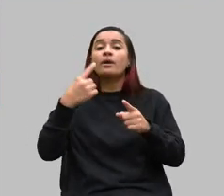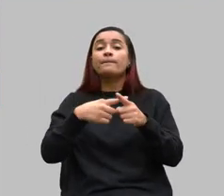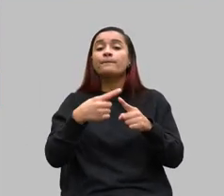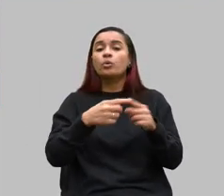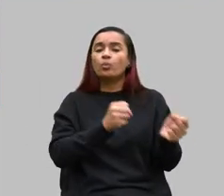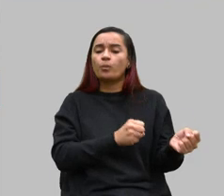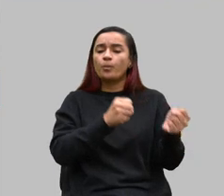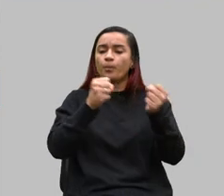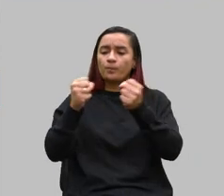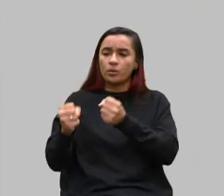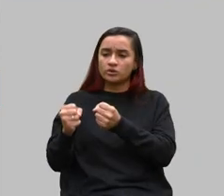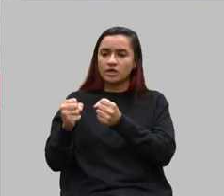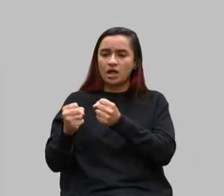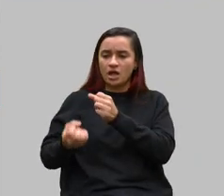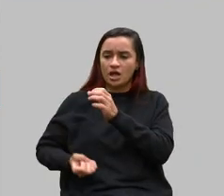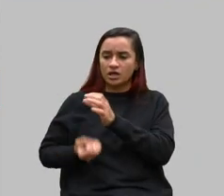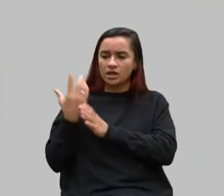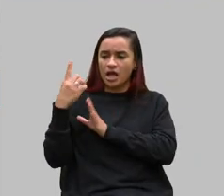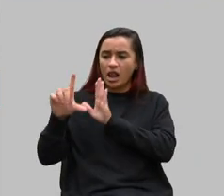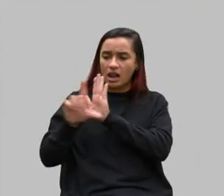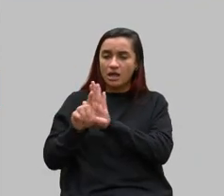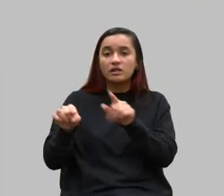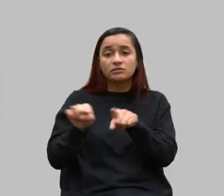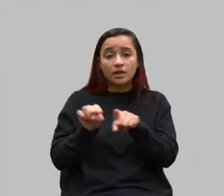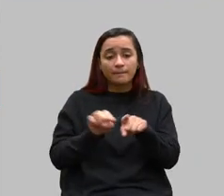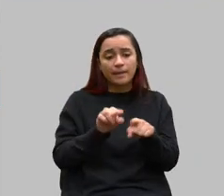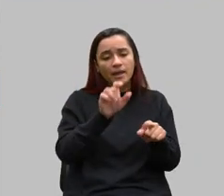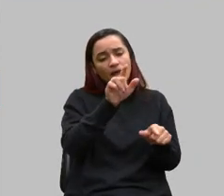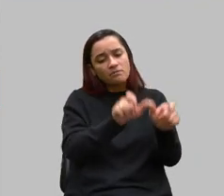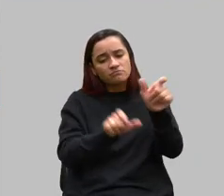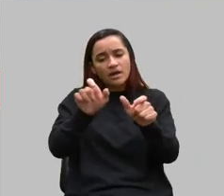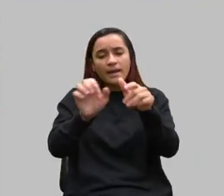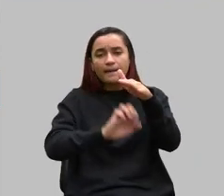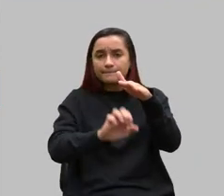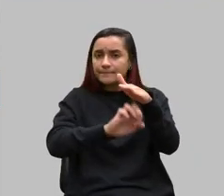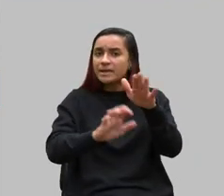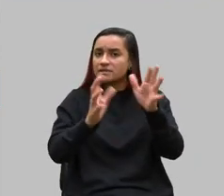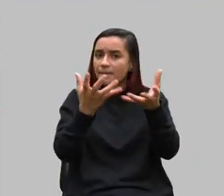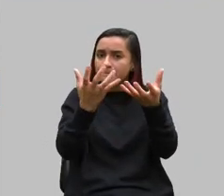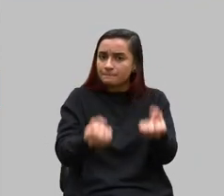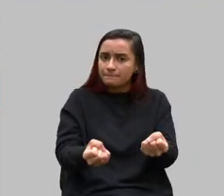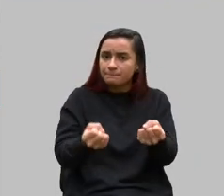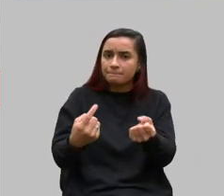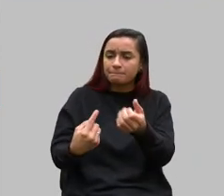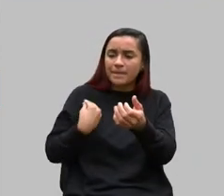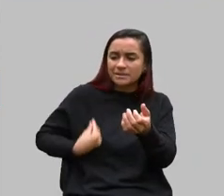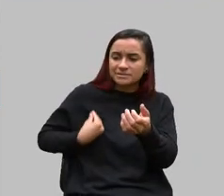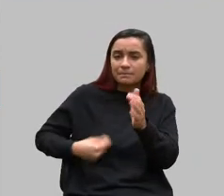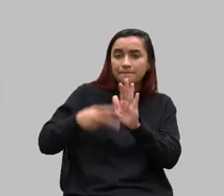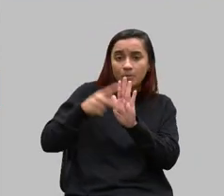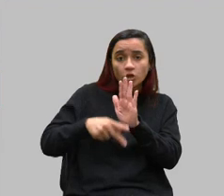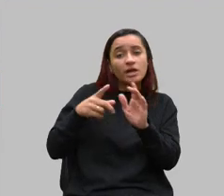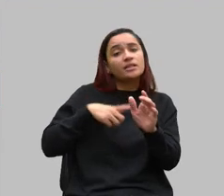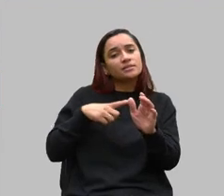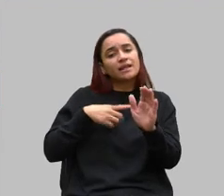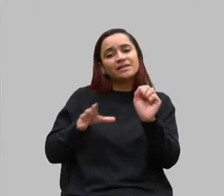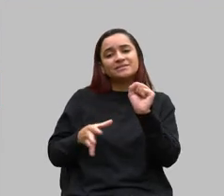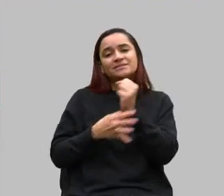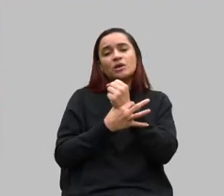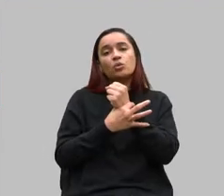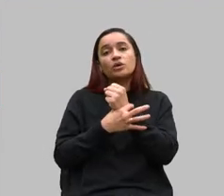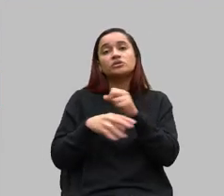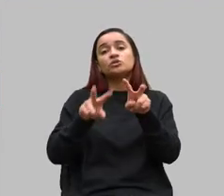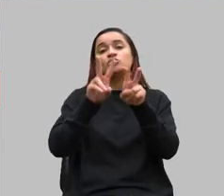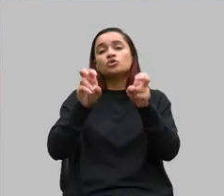concedente quanto as empresas Emas que vão participar do projeto tem a segurança devida em relação aos vultosos